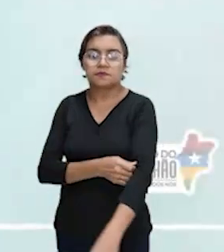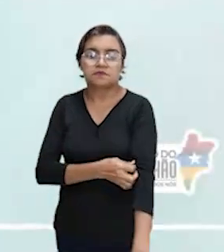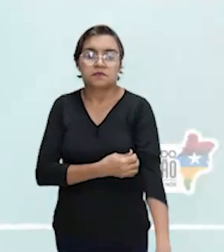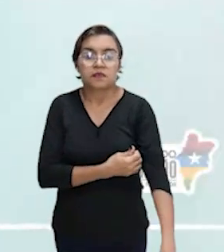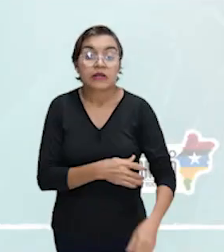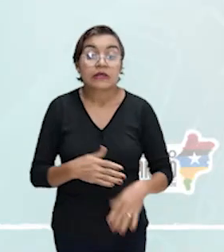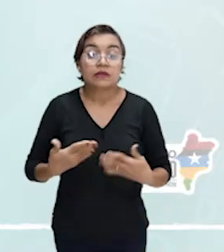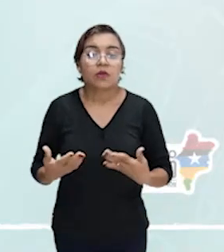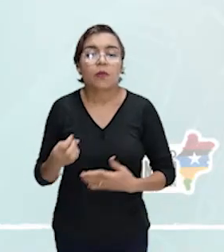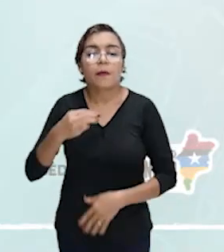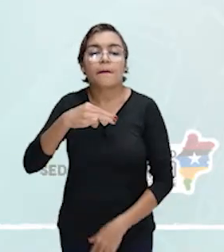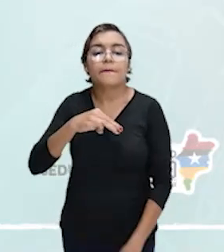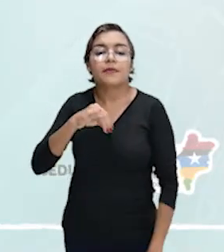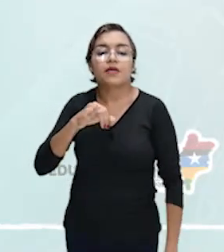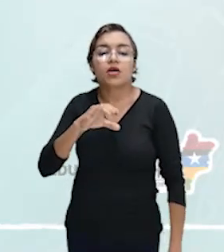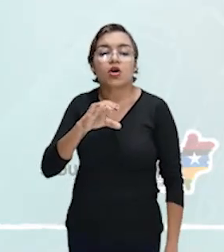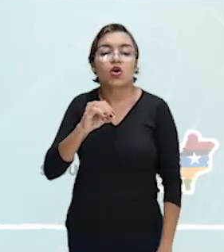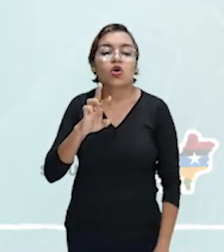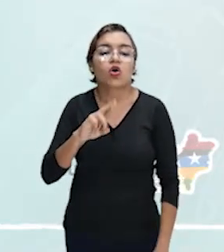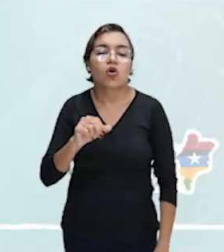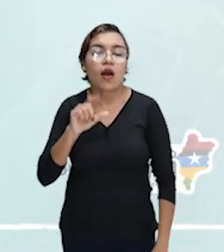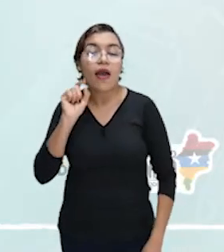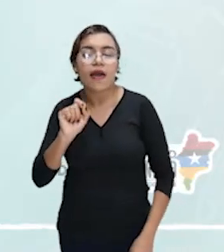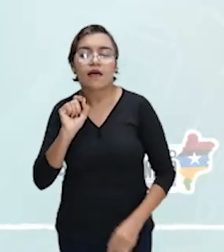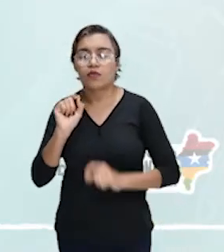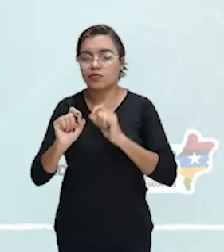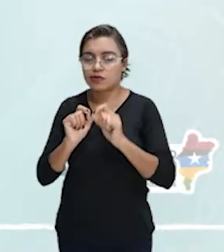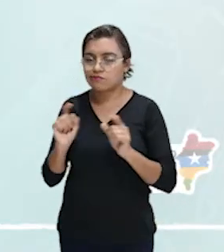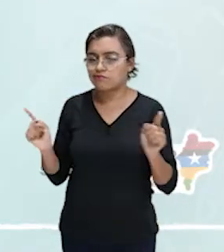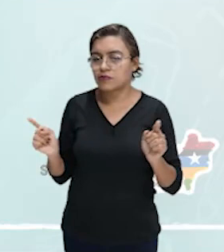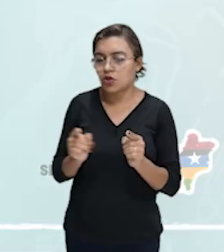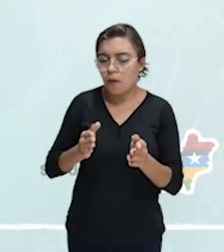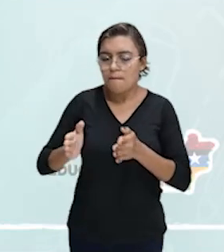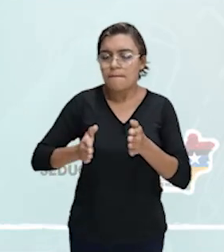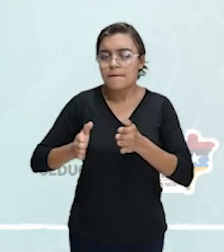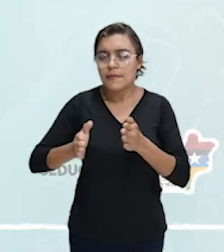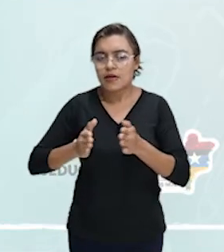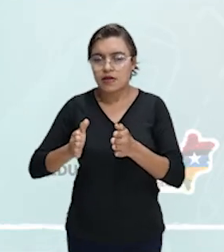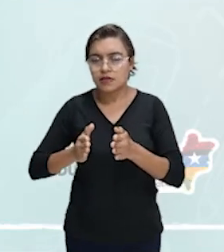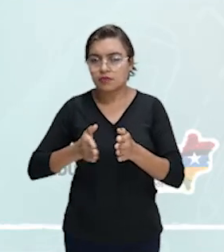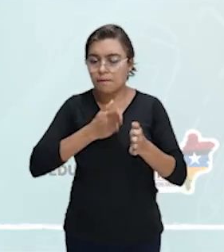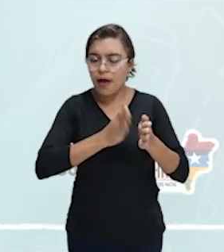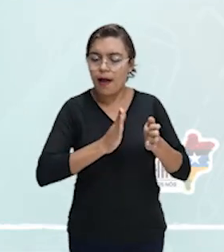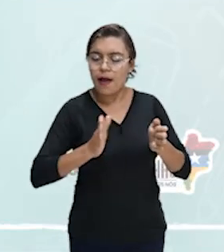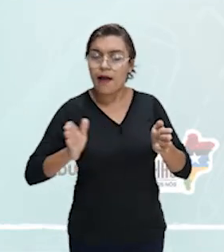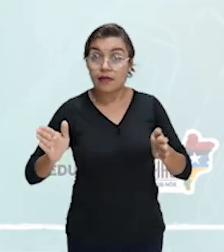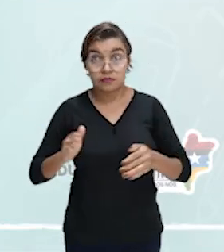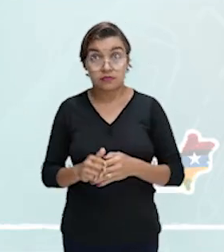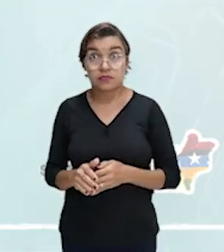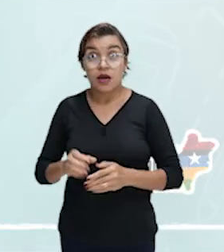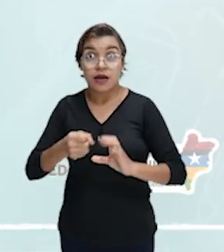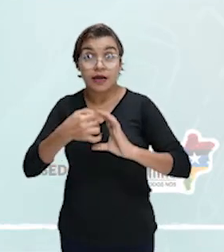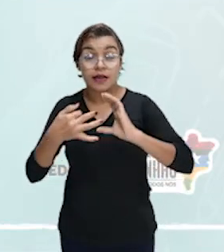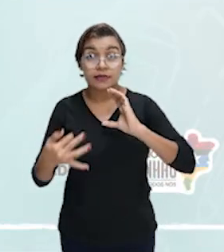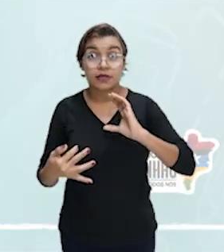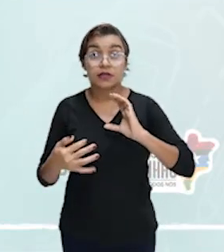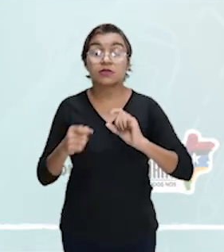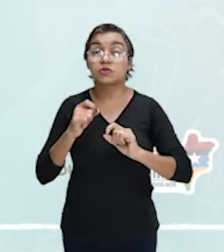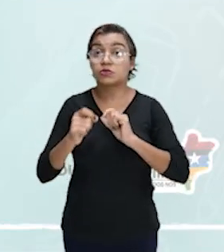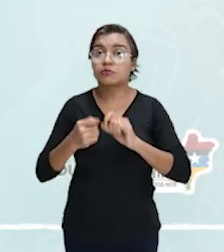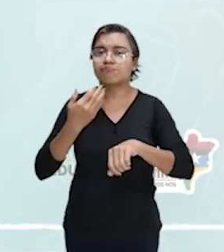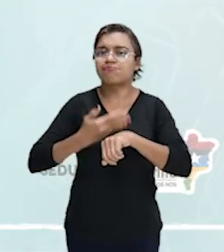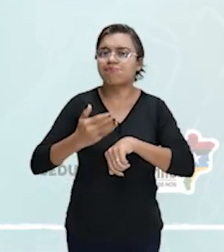O microciclo são os menores ciclos do processo de periodização. São caracterizadas pelas sessões